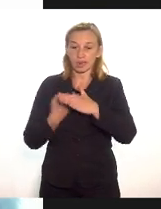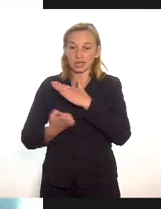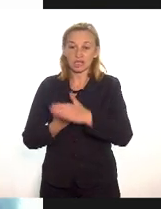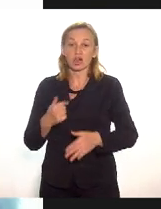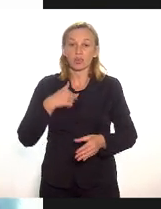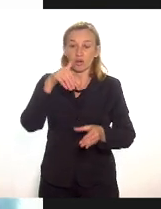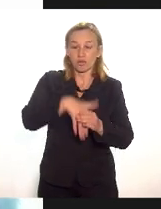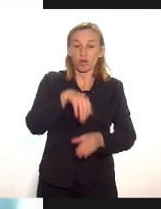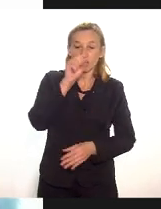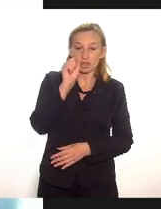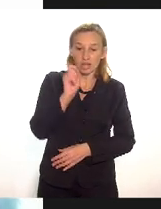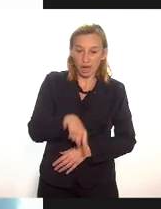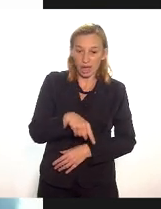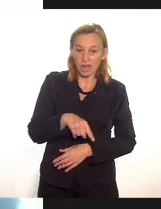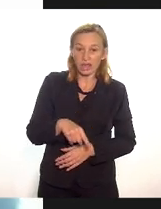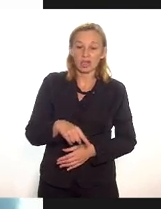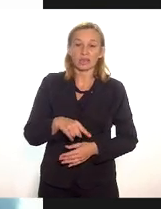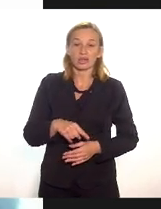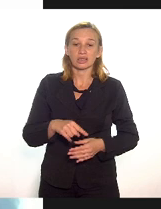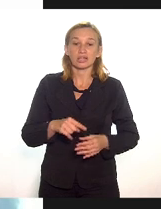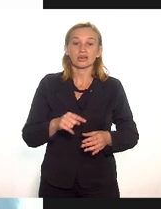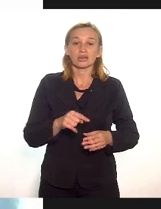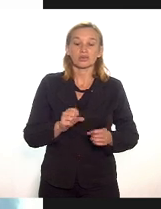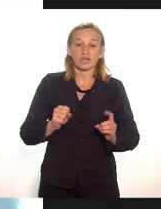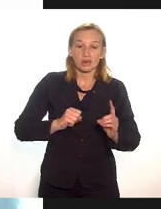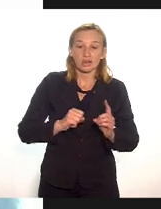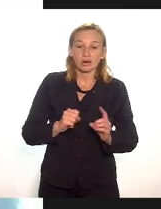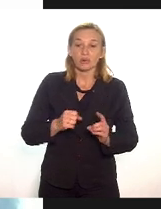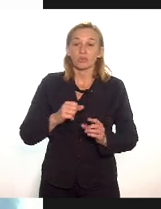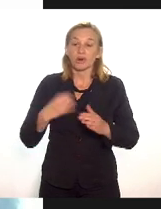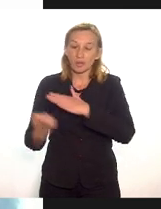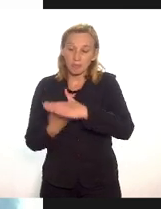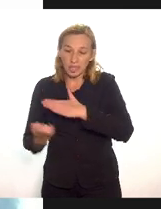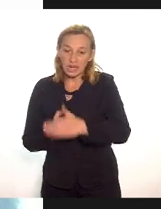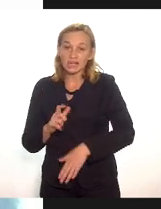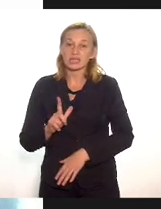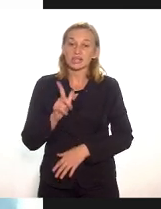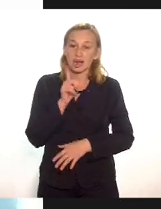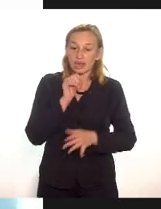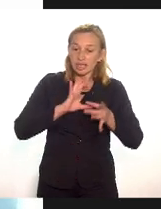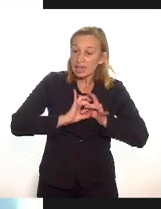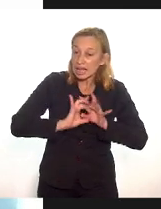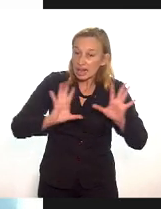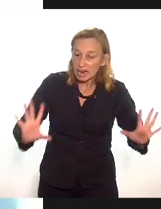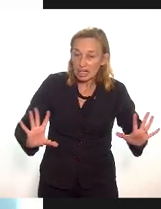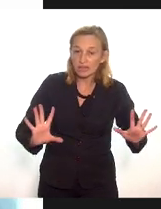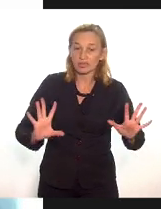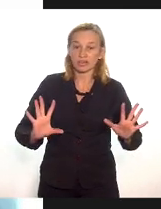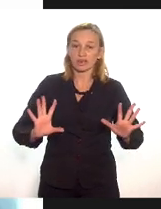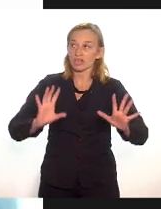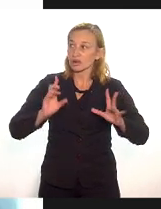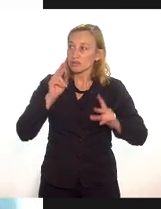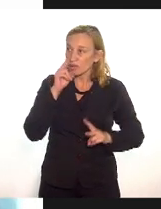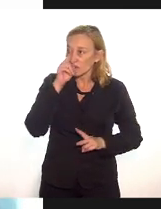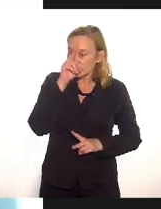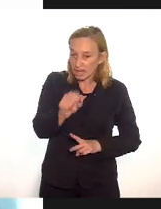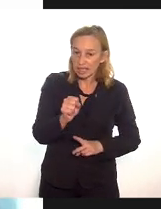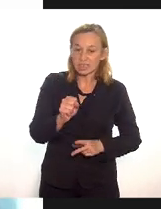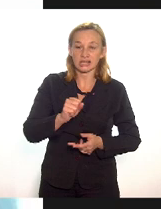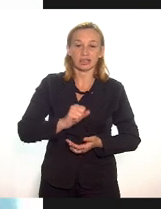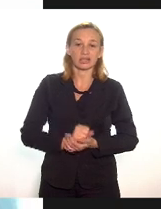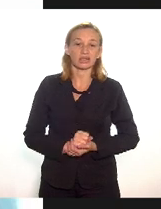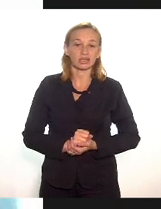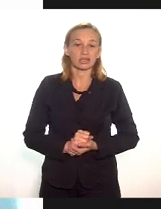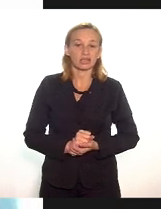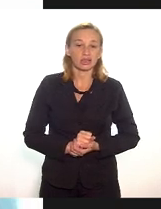meu voto hoje é um voto por uma SEDAI independente, uma estatal fortalecida e pelos servidores dessa